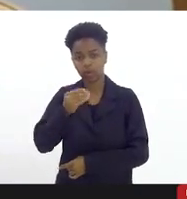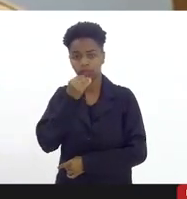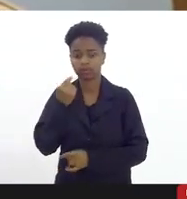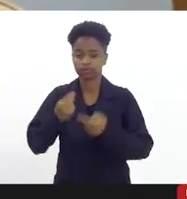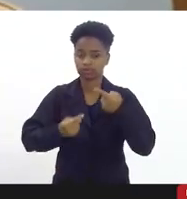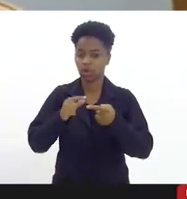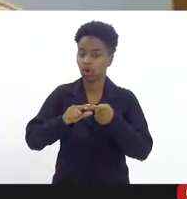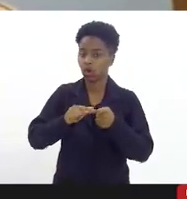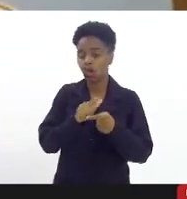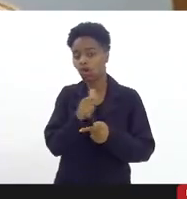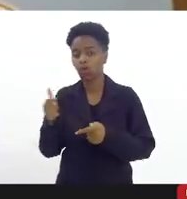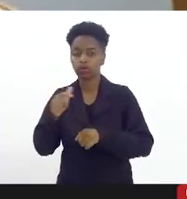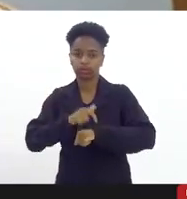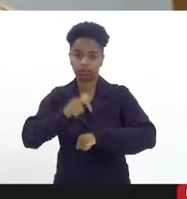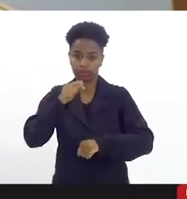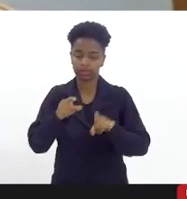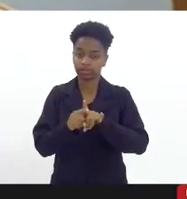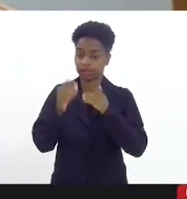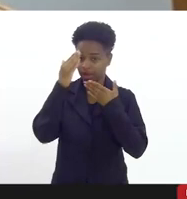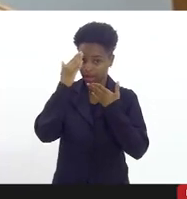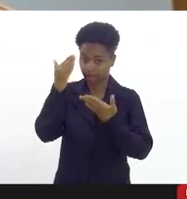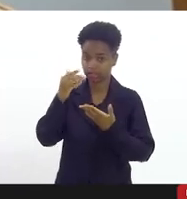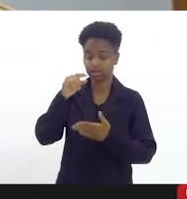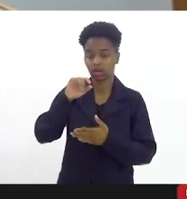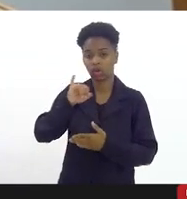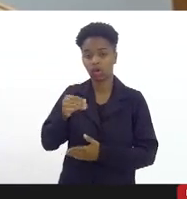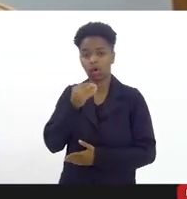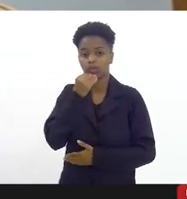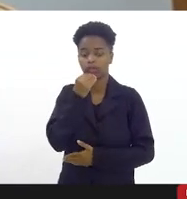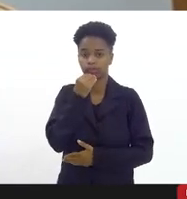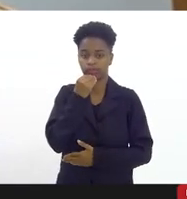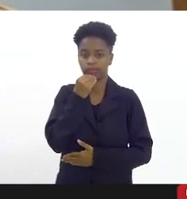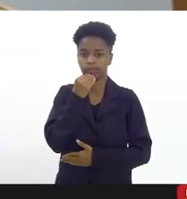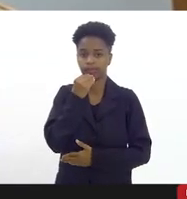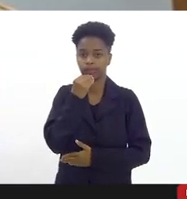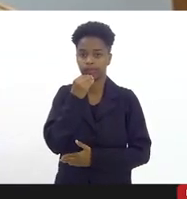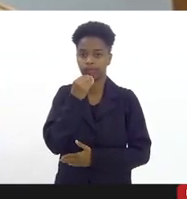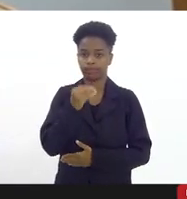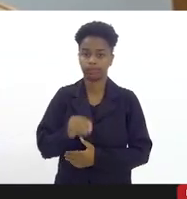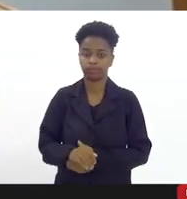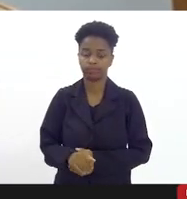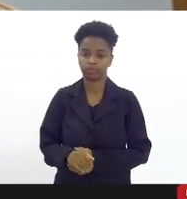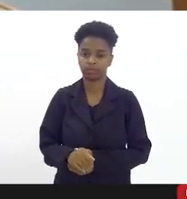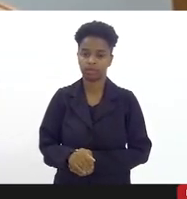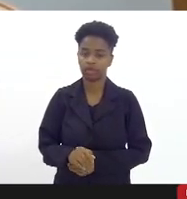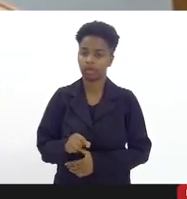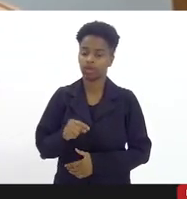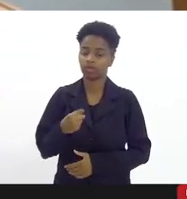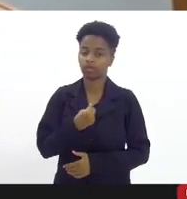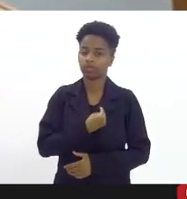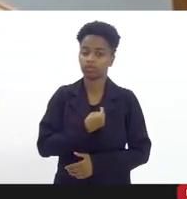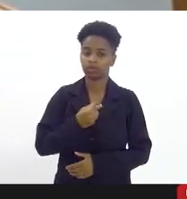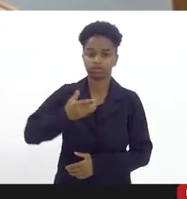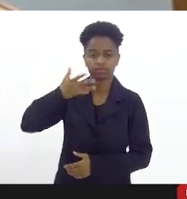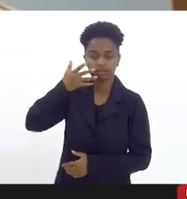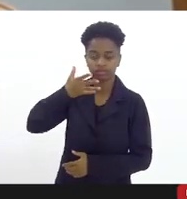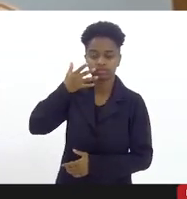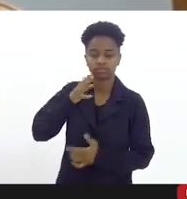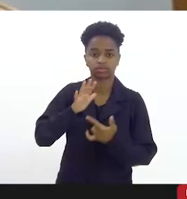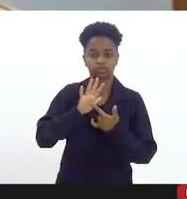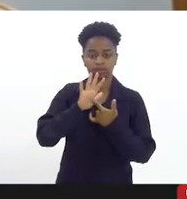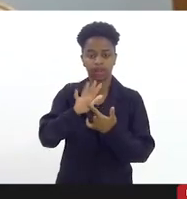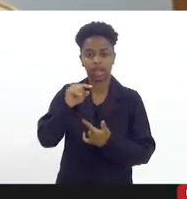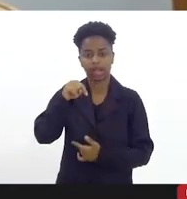em outros momentos e agradecer aqui a oportunidade de fazer essa apresentação Nossa